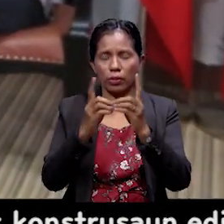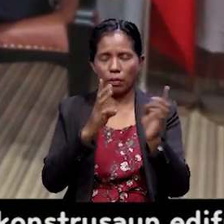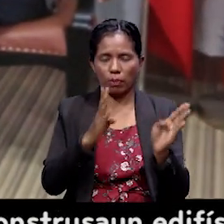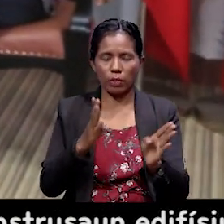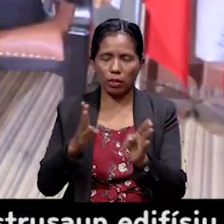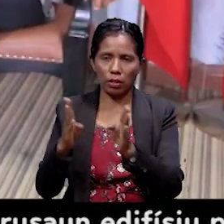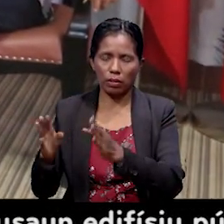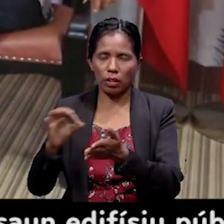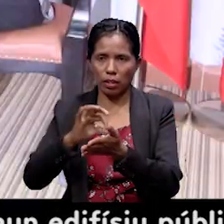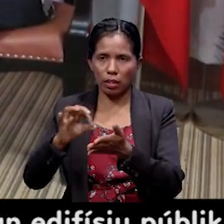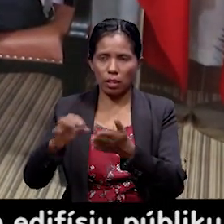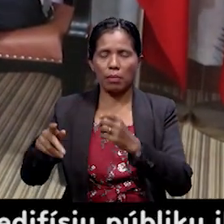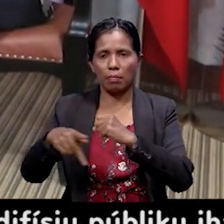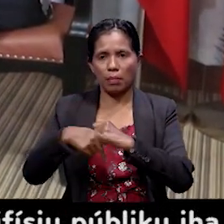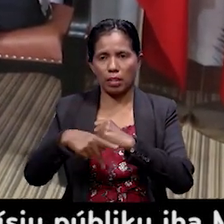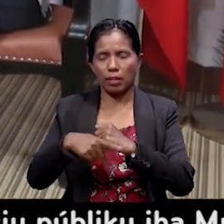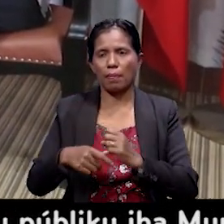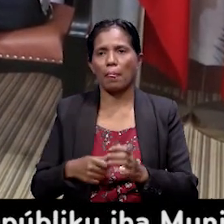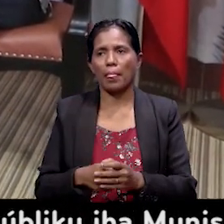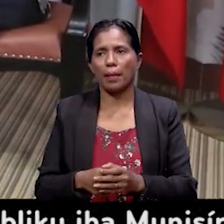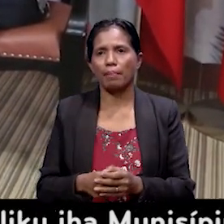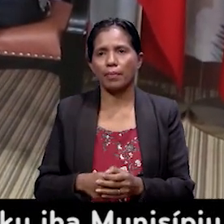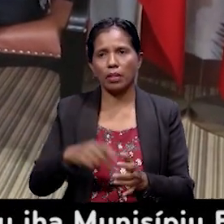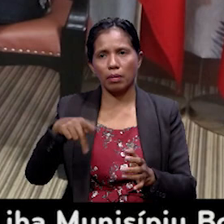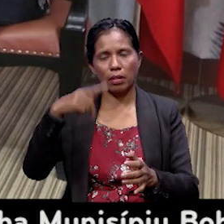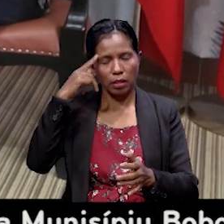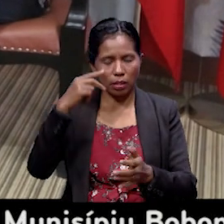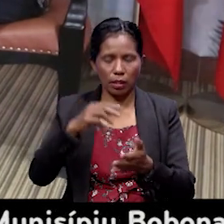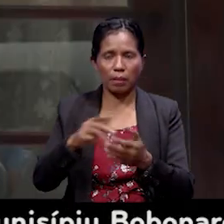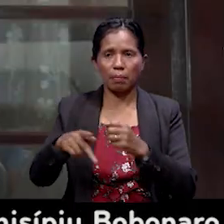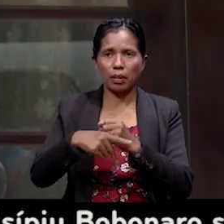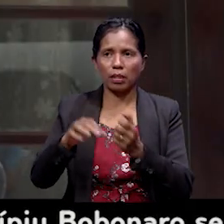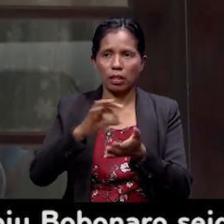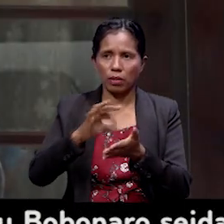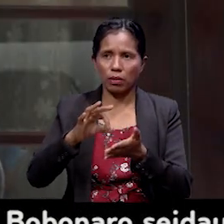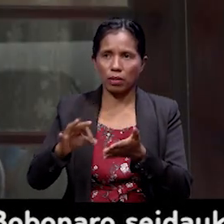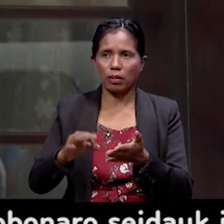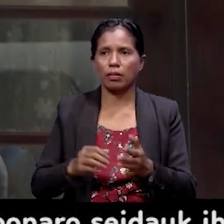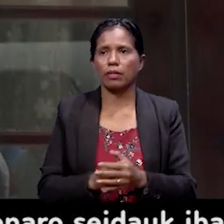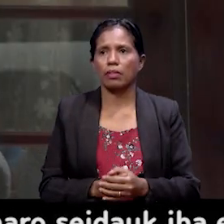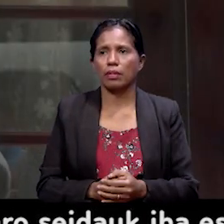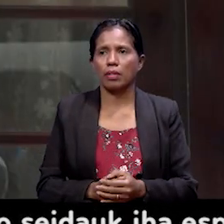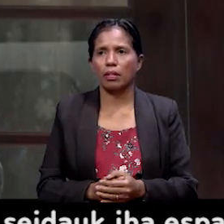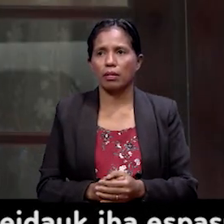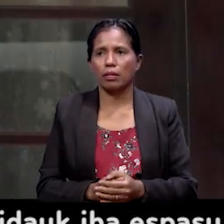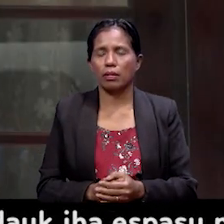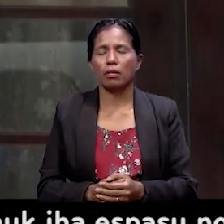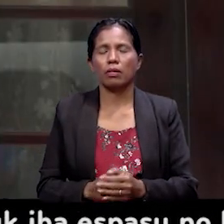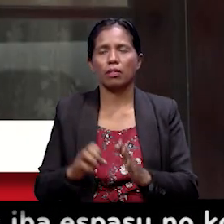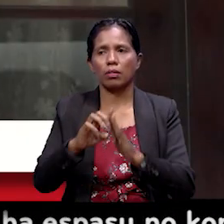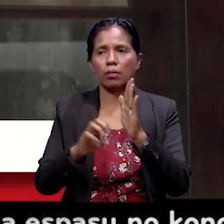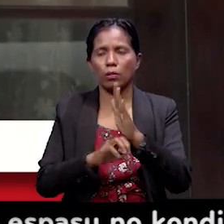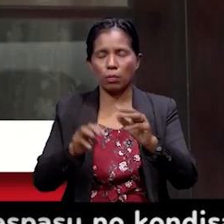de registração partido. Politicamente, partido existe, com certeza, estrutura, município,